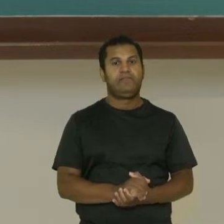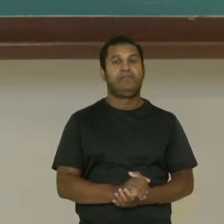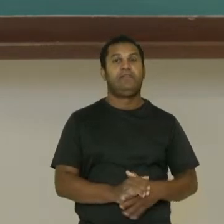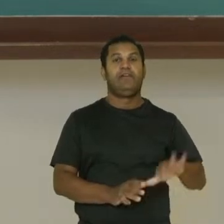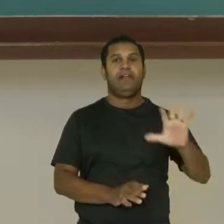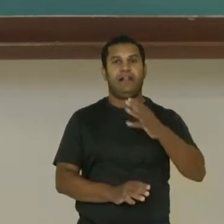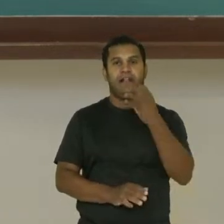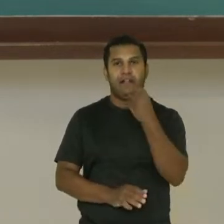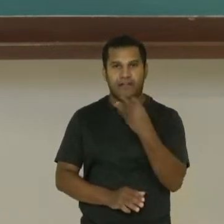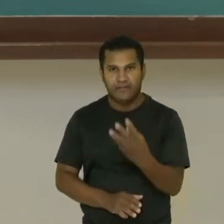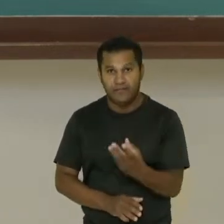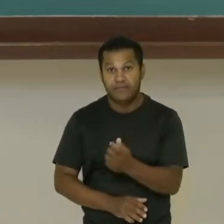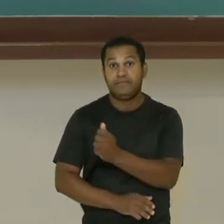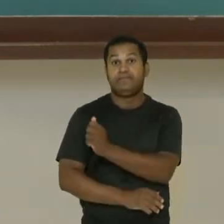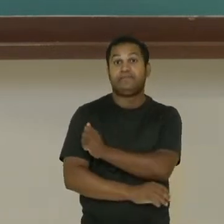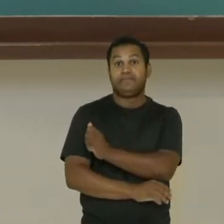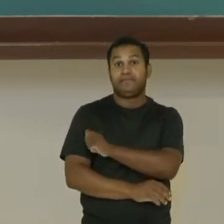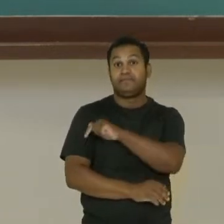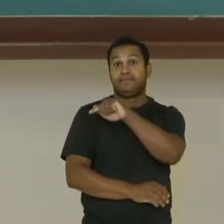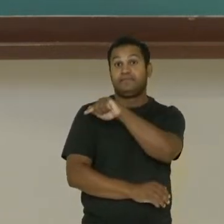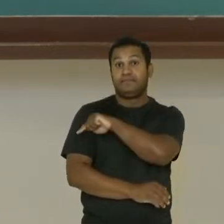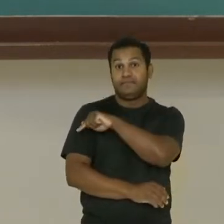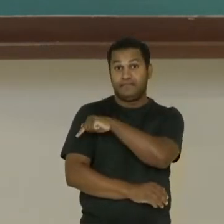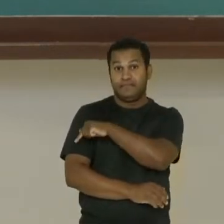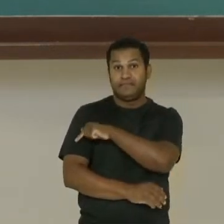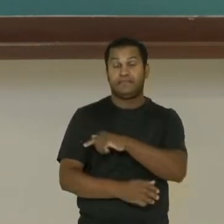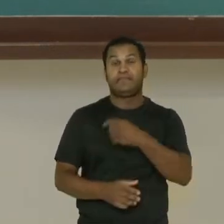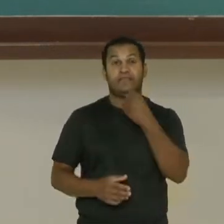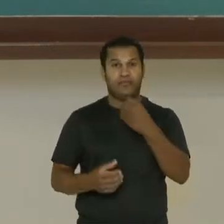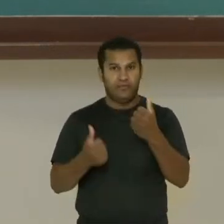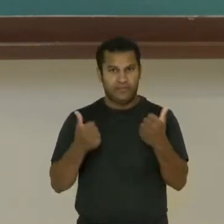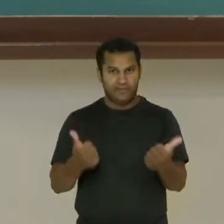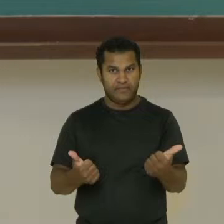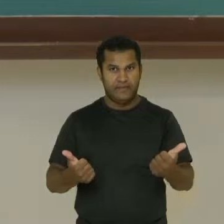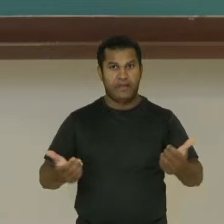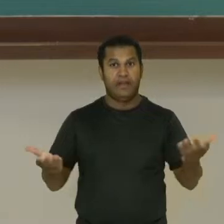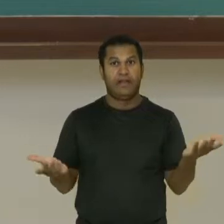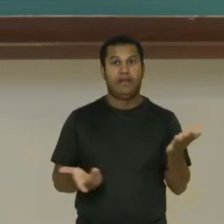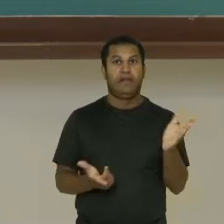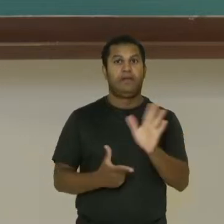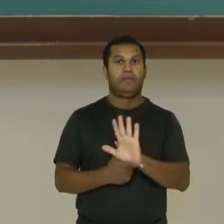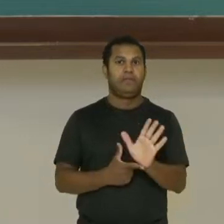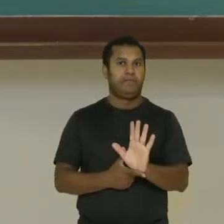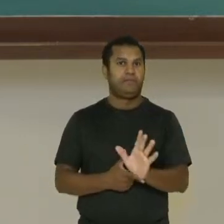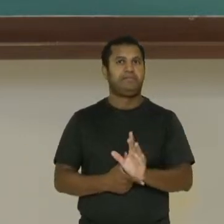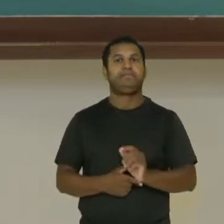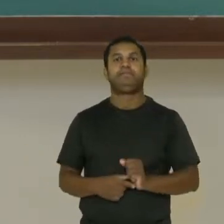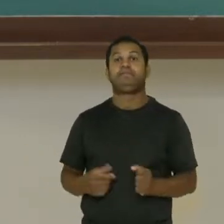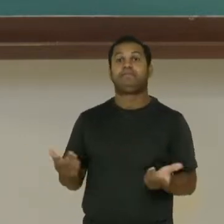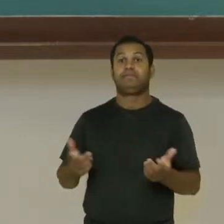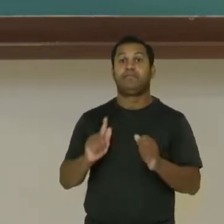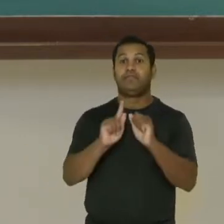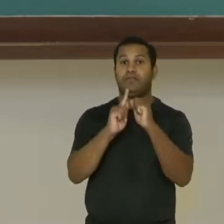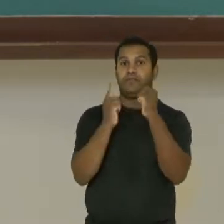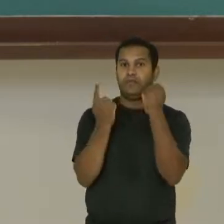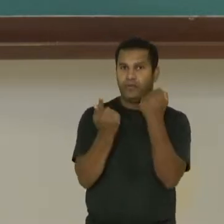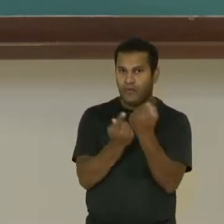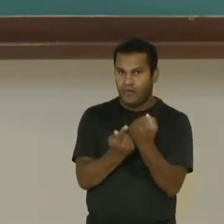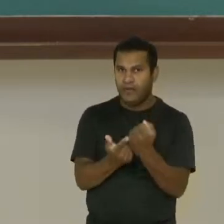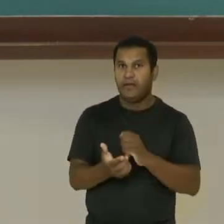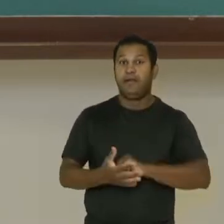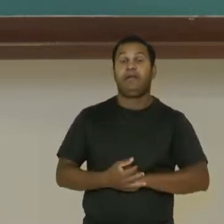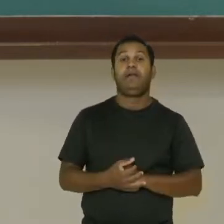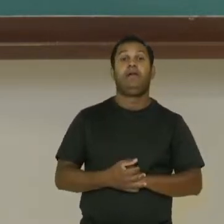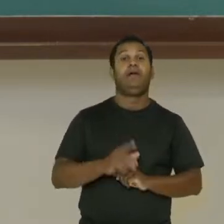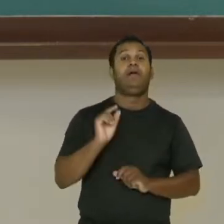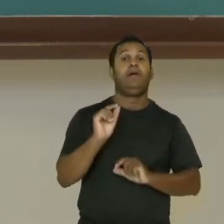Olá, meus queridos alunos do 7º ano, tudo bem com vocês? Eu sou a professora Gorete Wozniak, estamos aqui para uma aula de Geografia para estudar